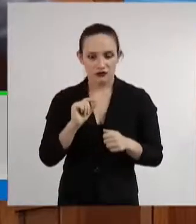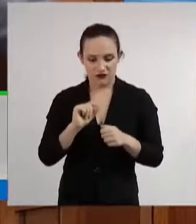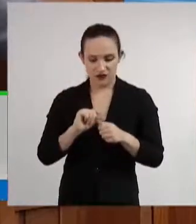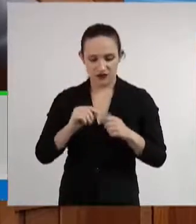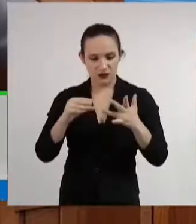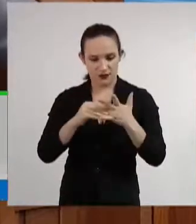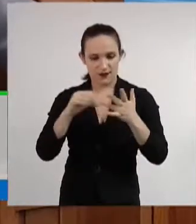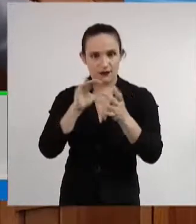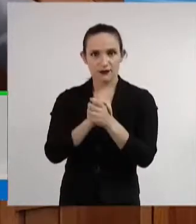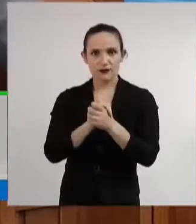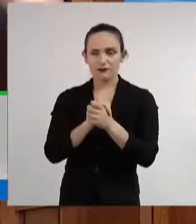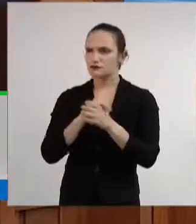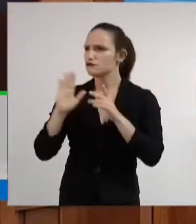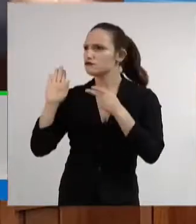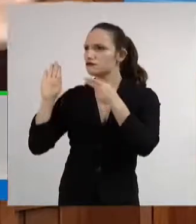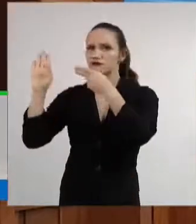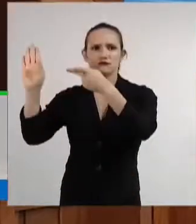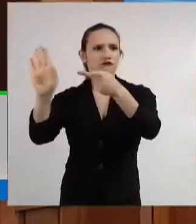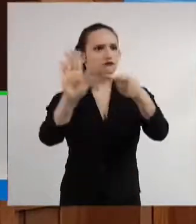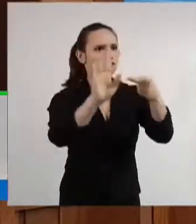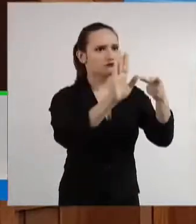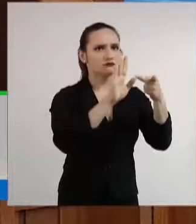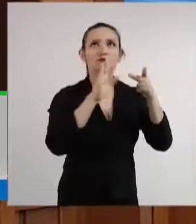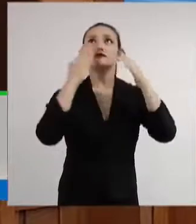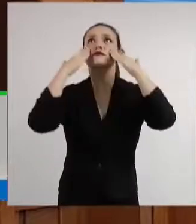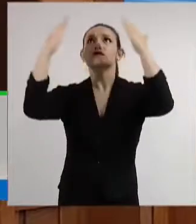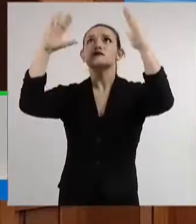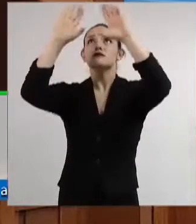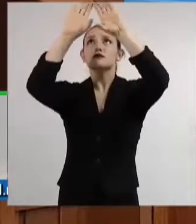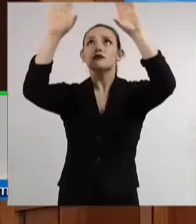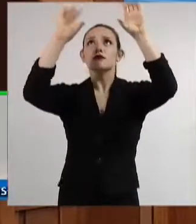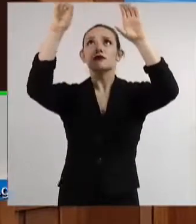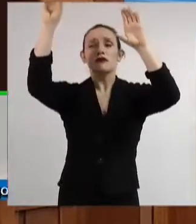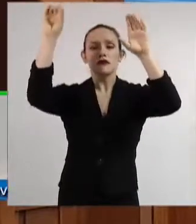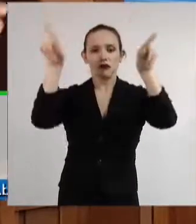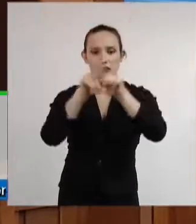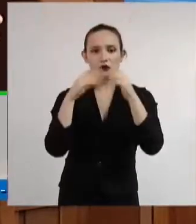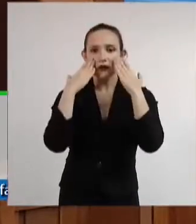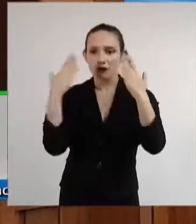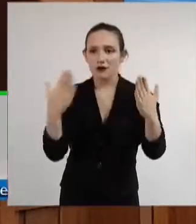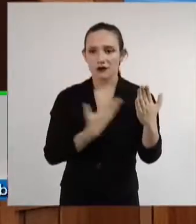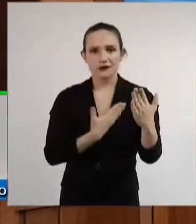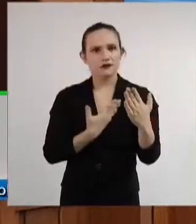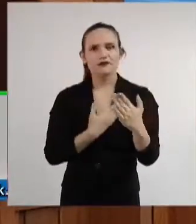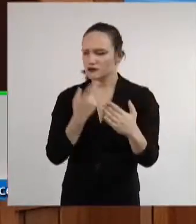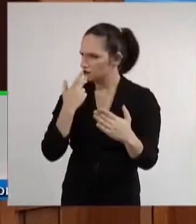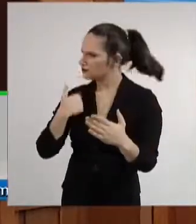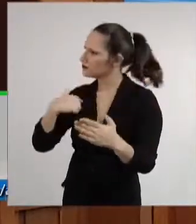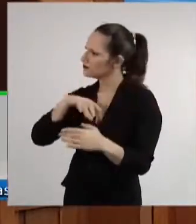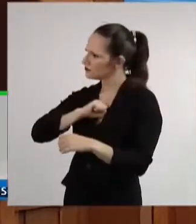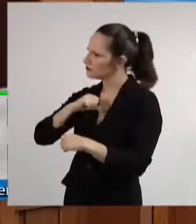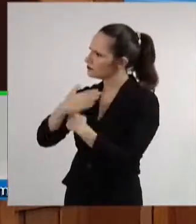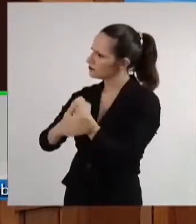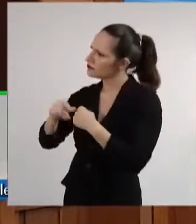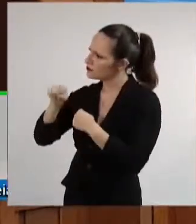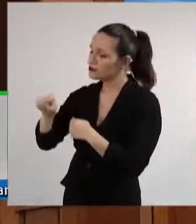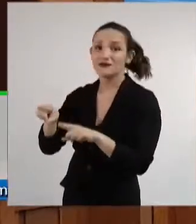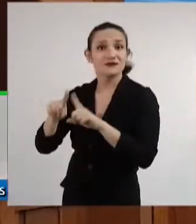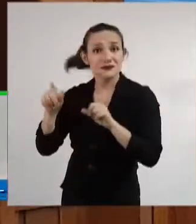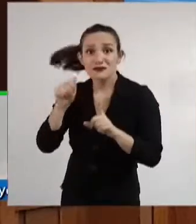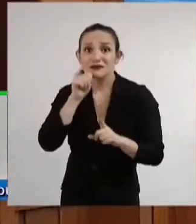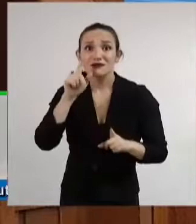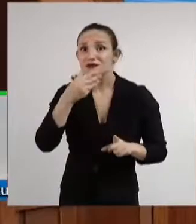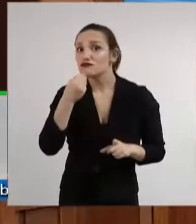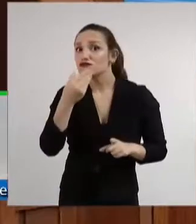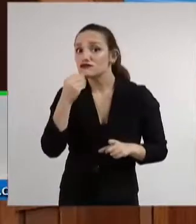de Deus, diante da família, dos seus amigos, deputado Enelvo, de amá-la, de protegê-la, é o mesmo,